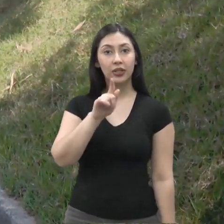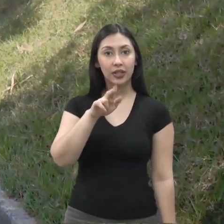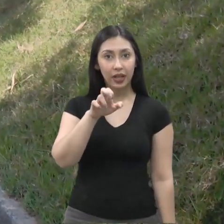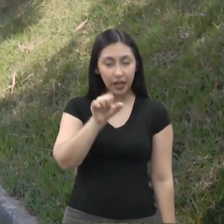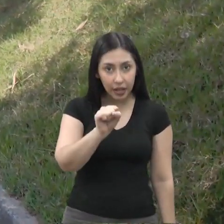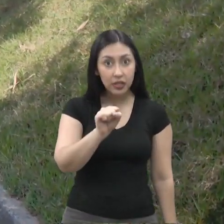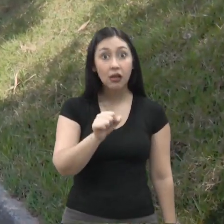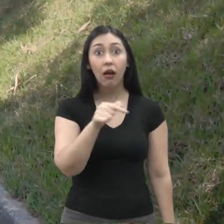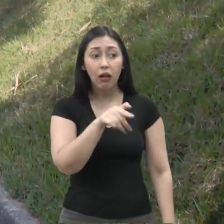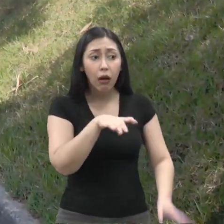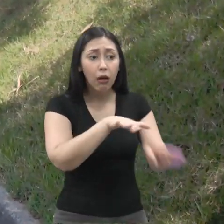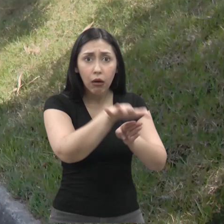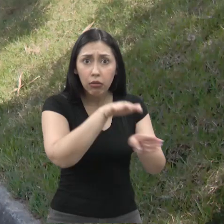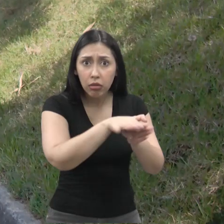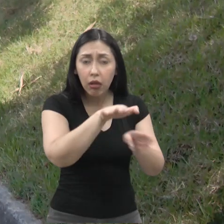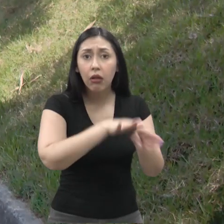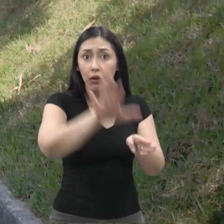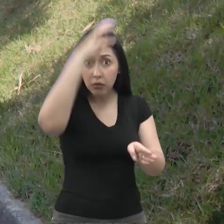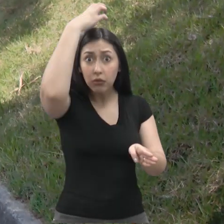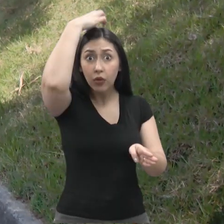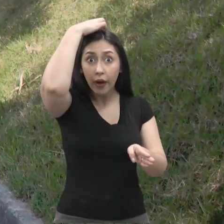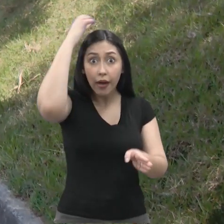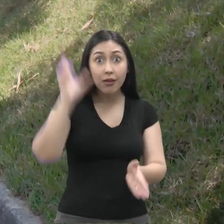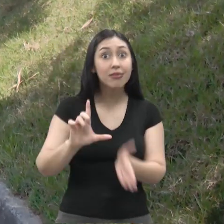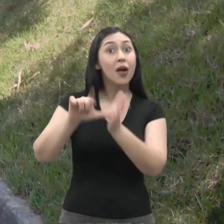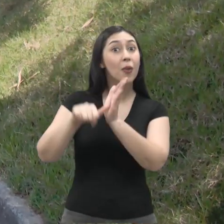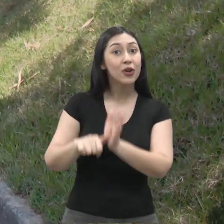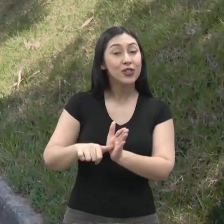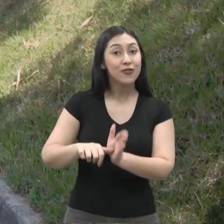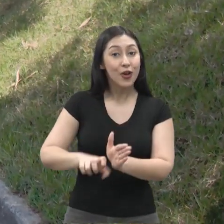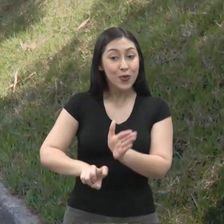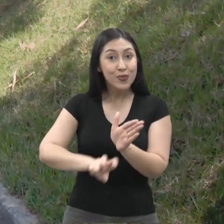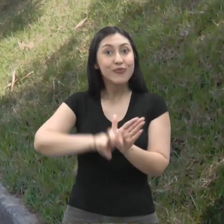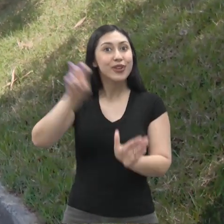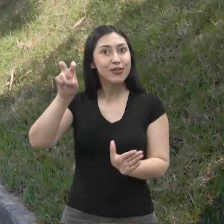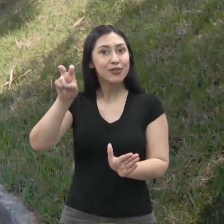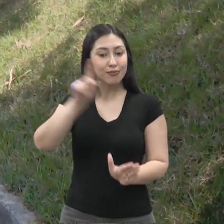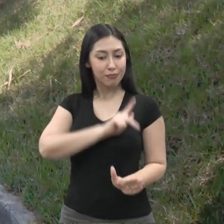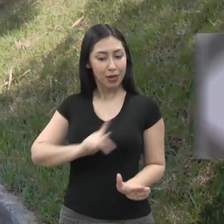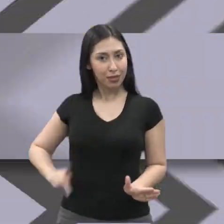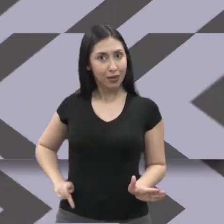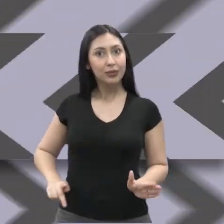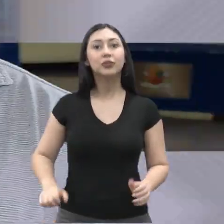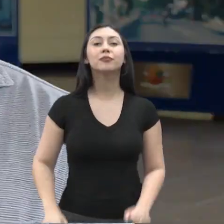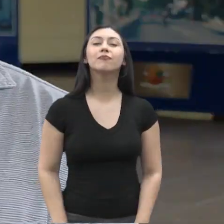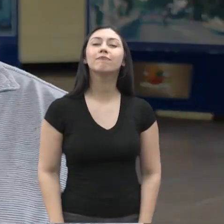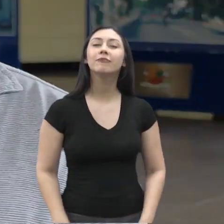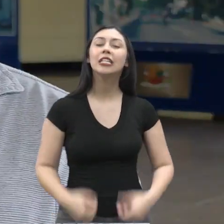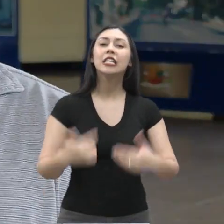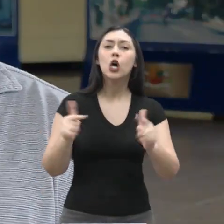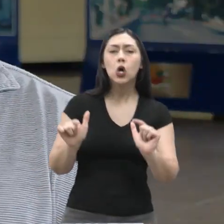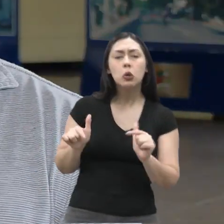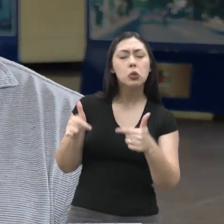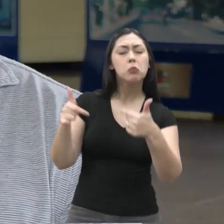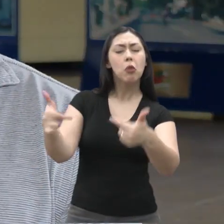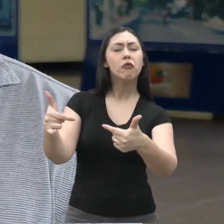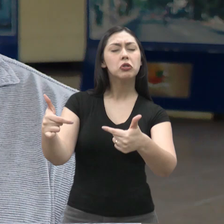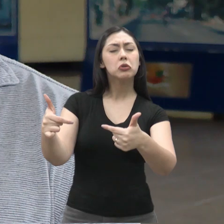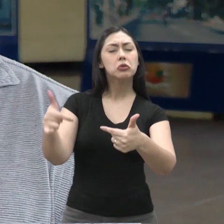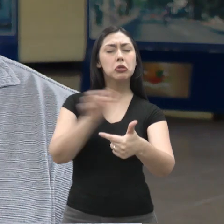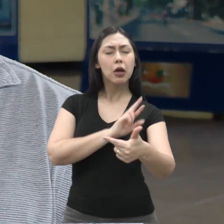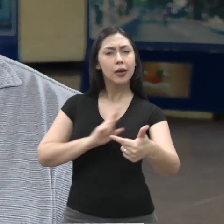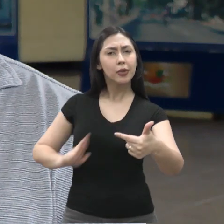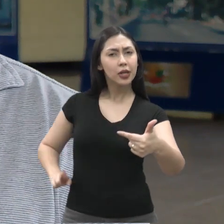foi conselheiro da monarquia e acabou por se tornar o 5º presidente da República. Dá uma conferida. O movimento republicano,